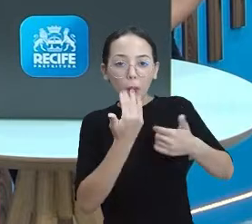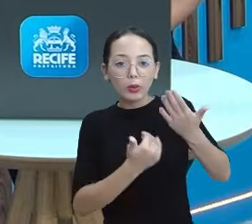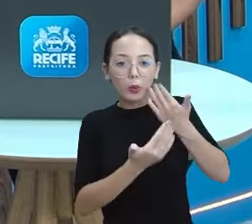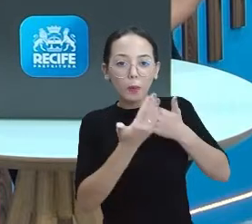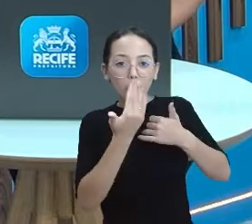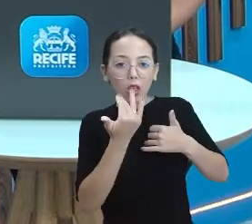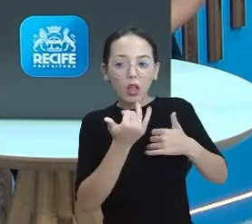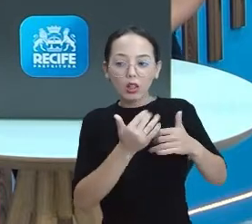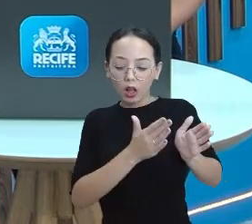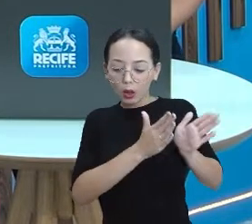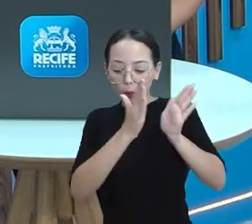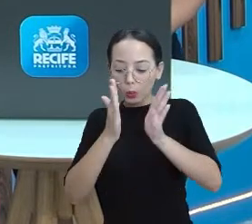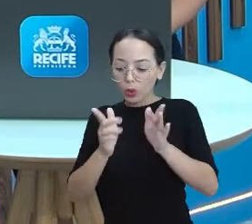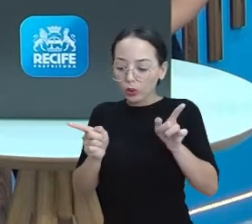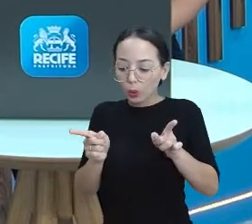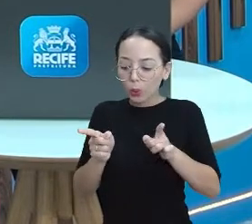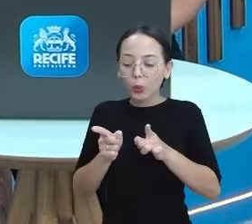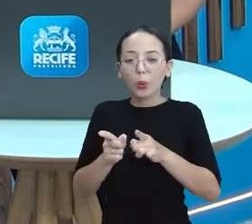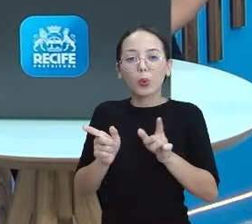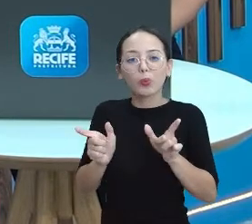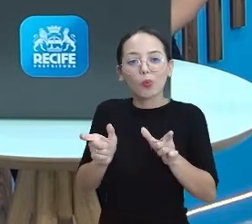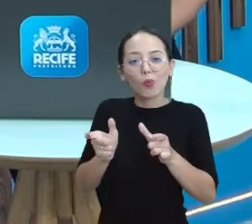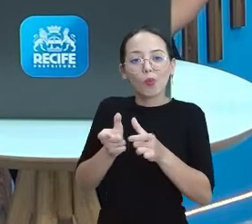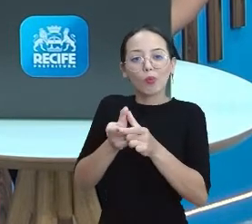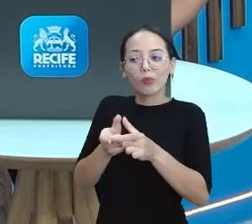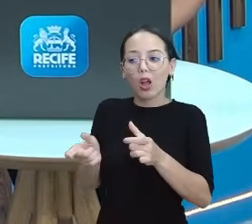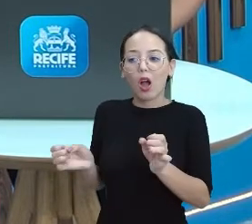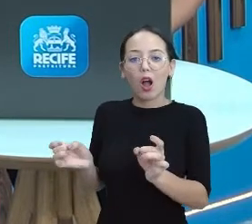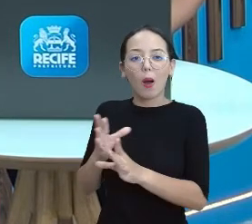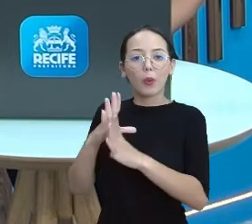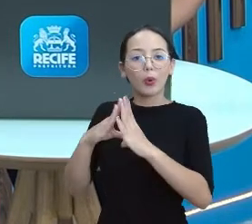comendo, foi diminuindo até acabar. Então,